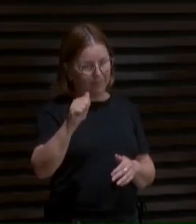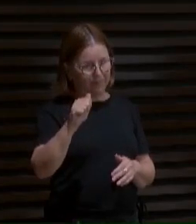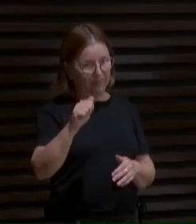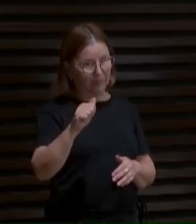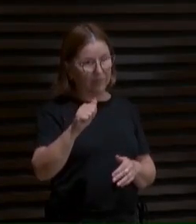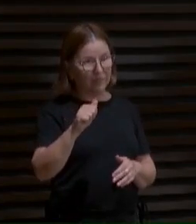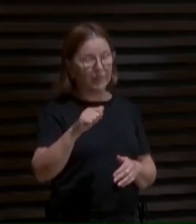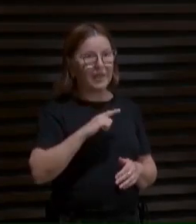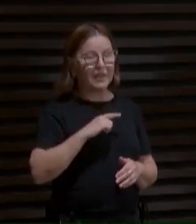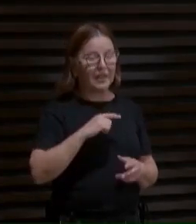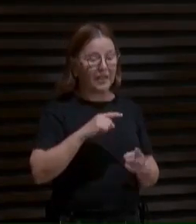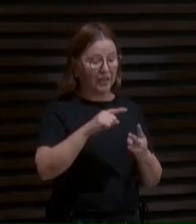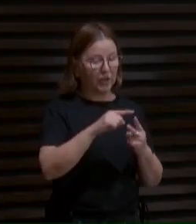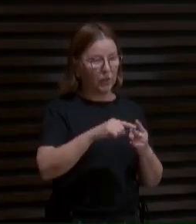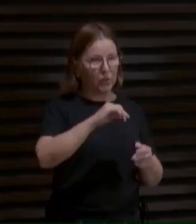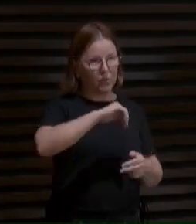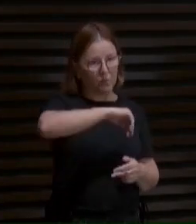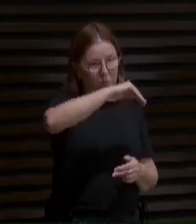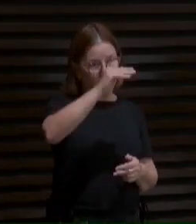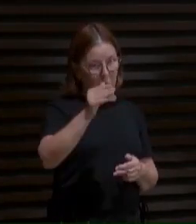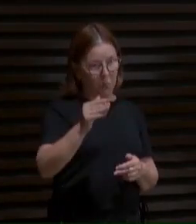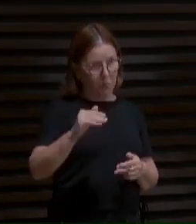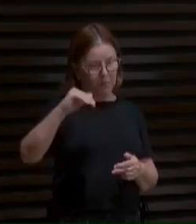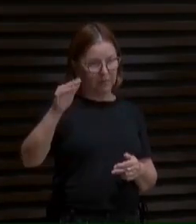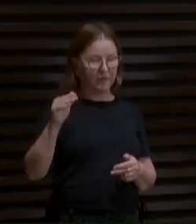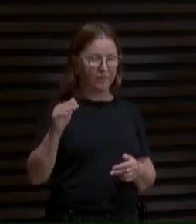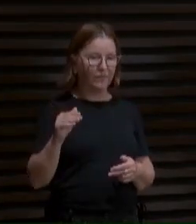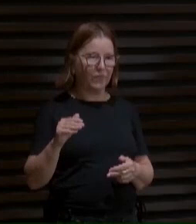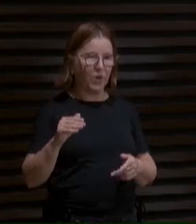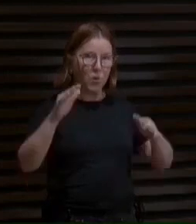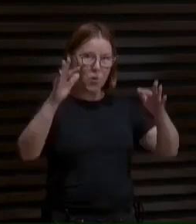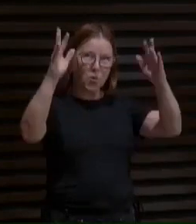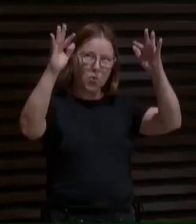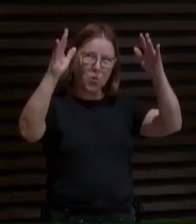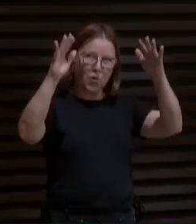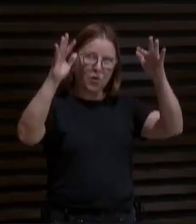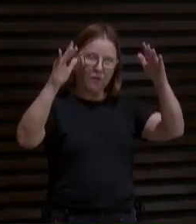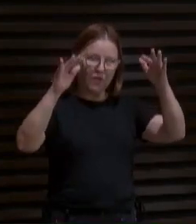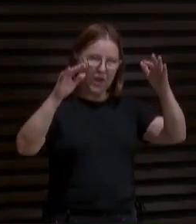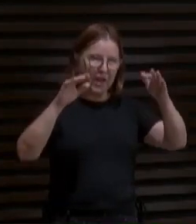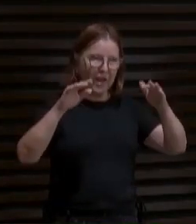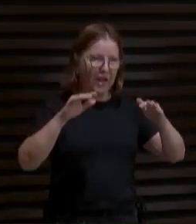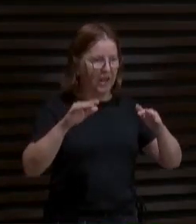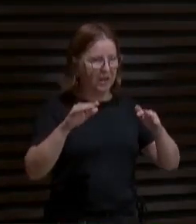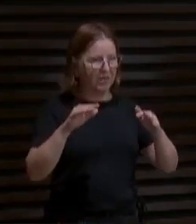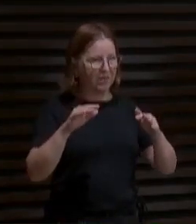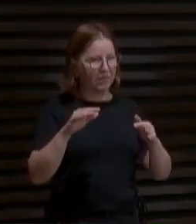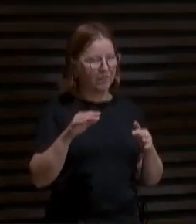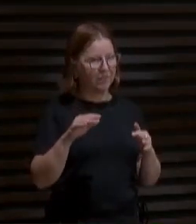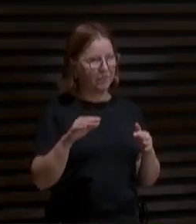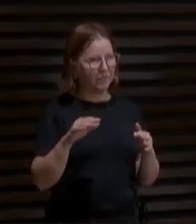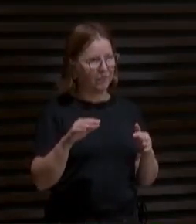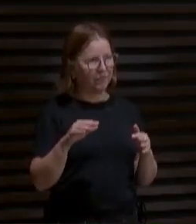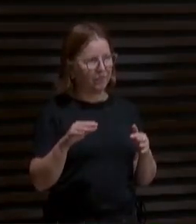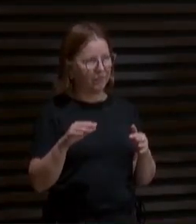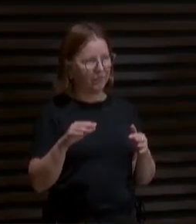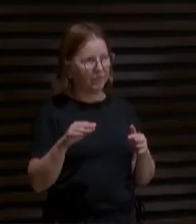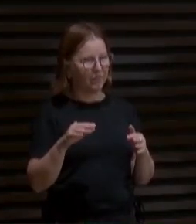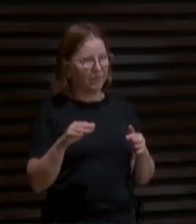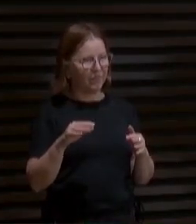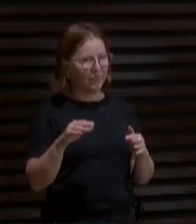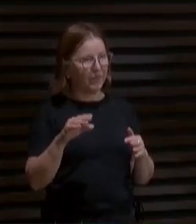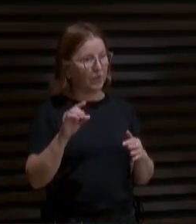O orvalho do Hermon só vem até o Gerizim. O Ebal é seco, o vento seco do